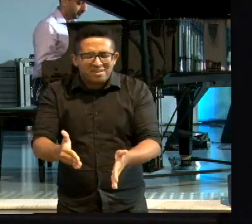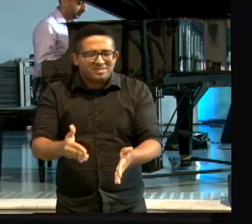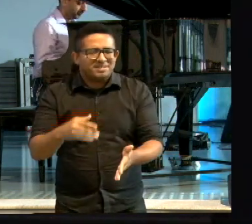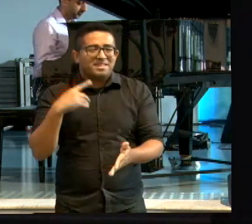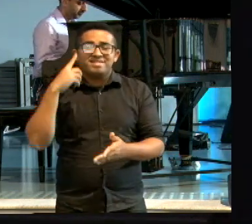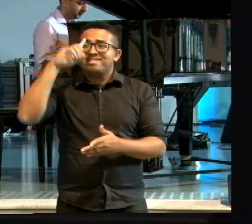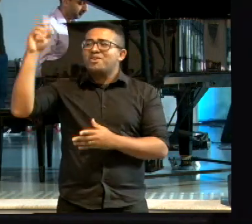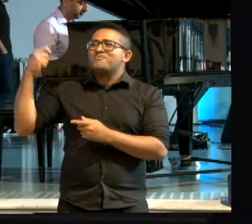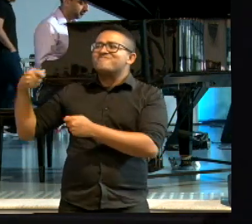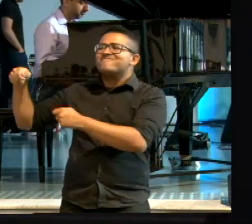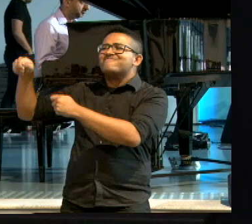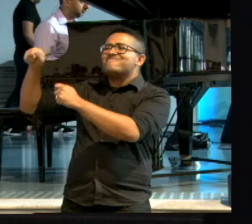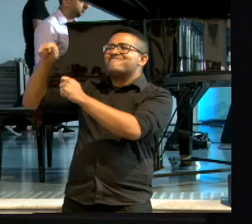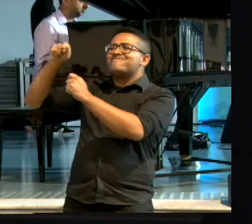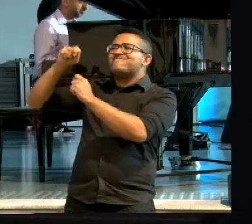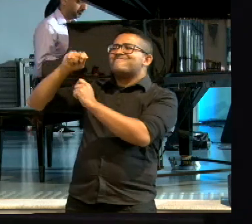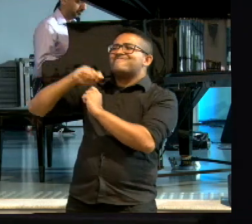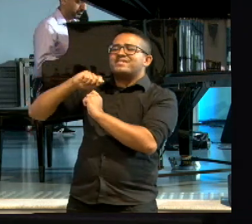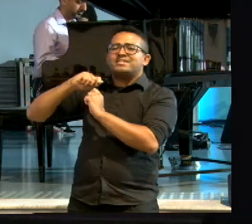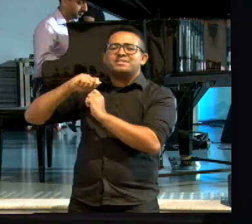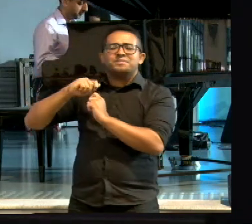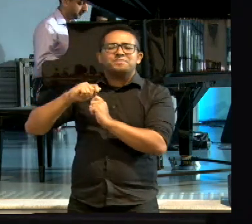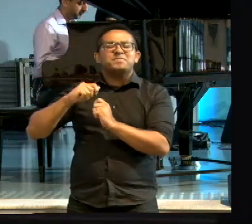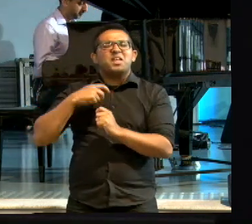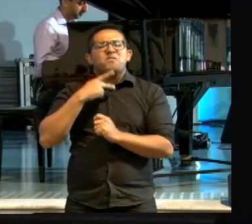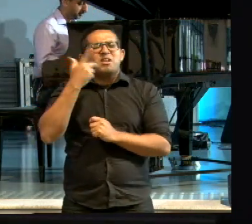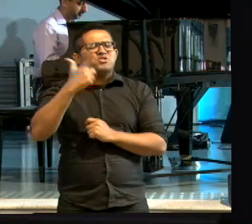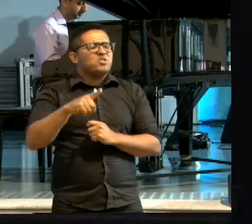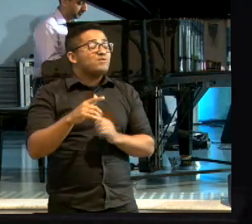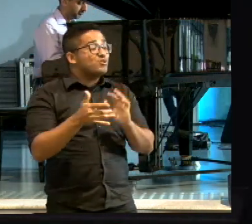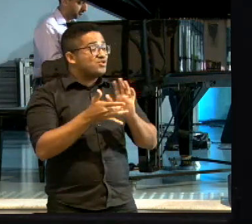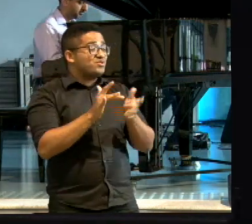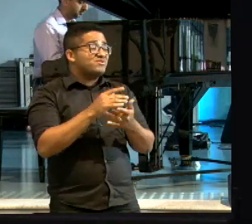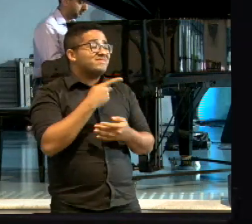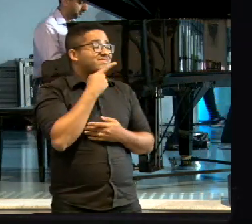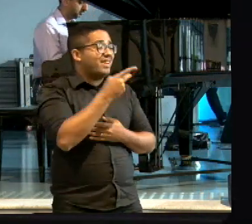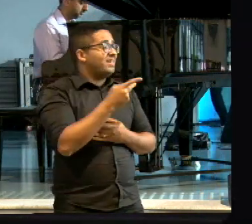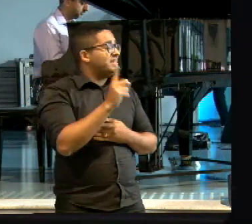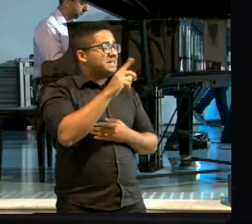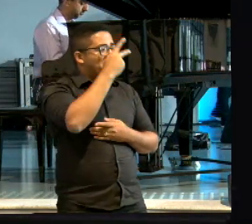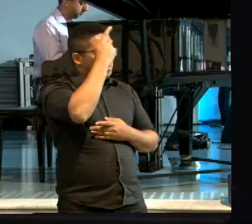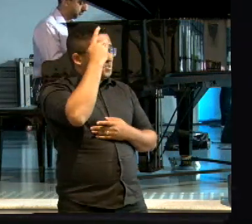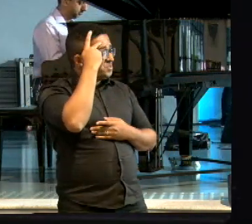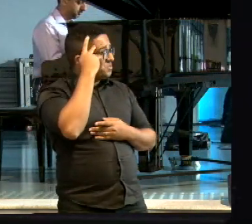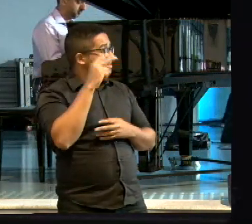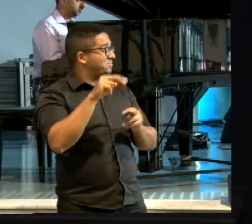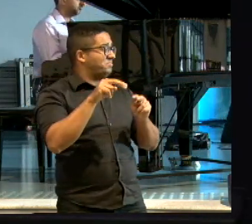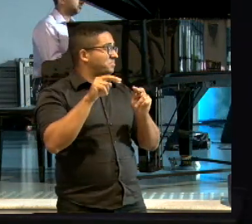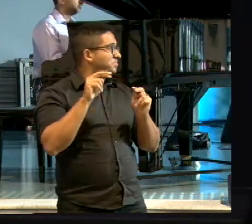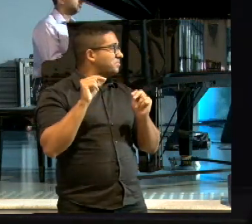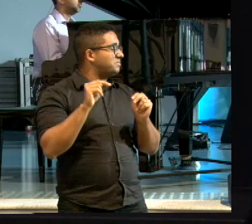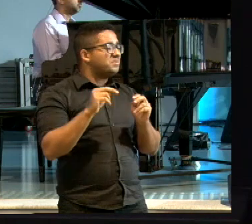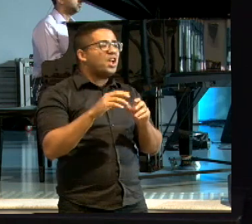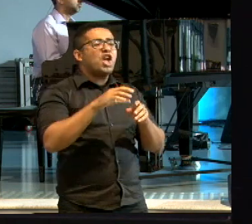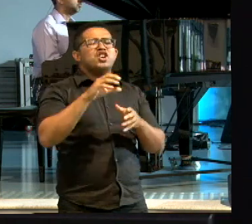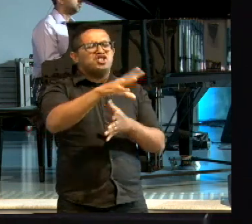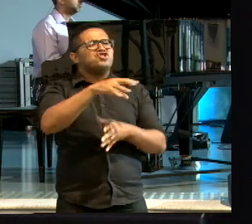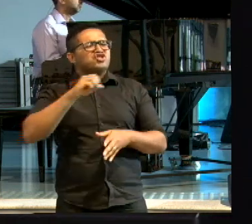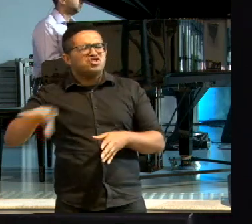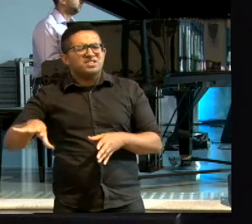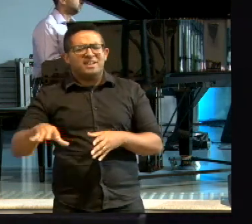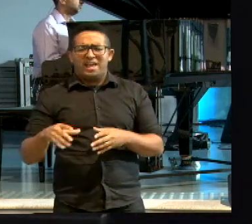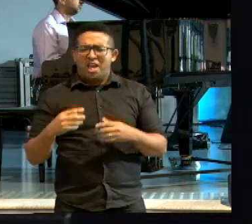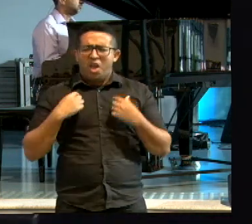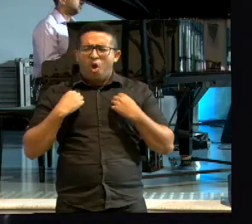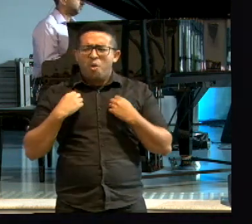nós recebemos de Deus. Repito, quando Jesus diz: ninguém tira o pedaço do vestido novo para remendar